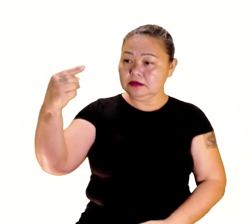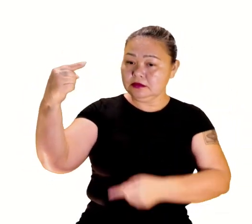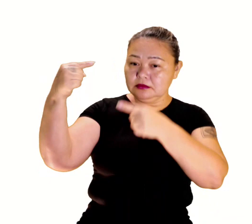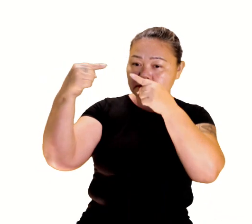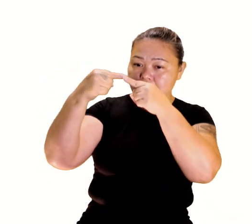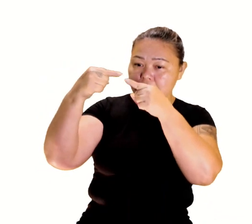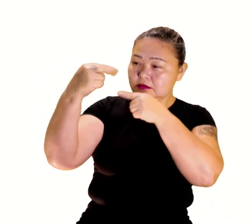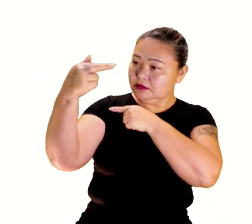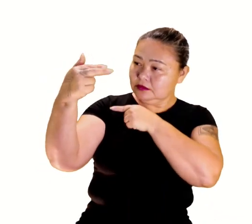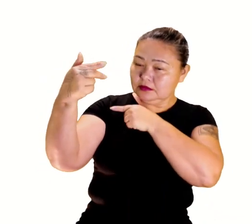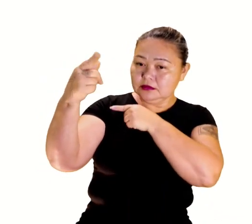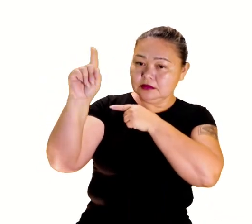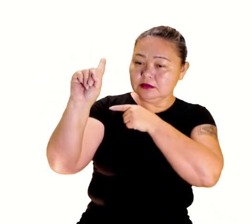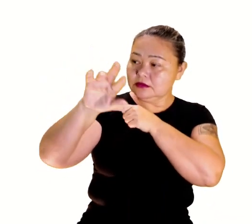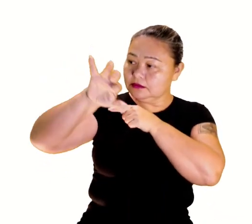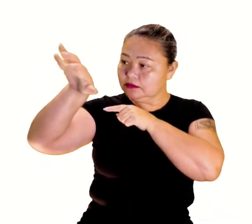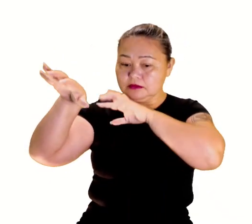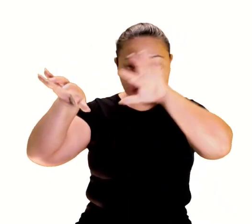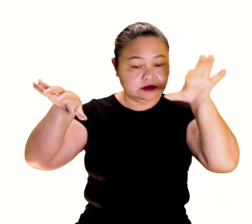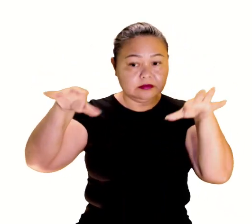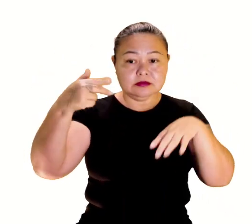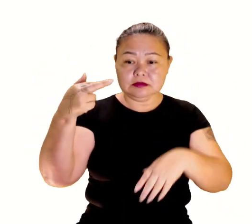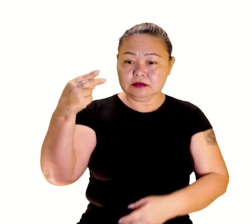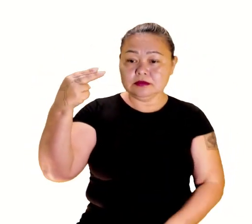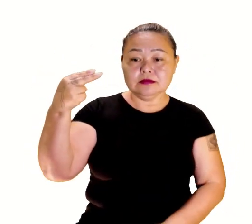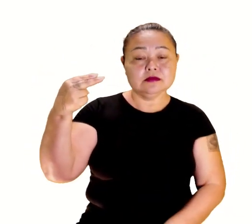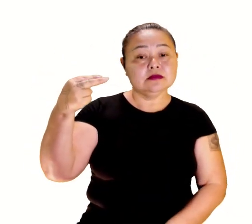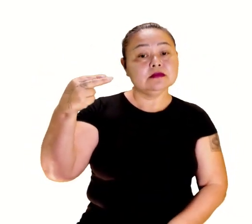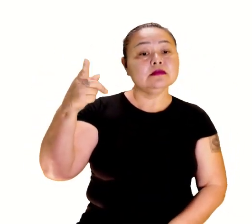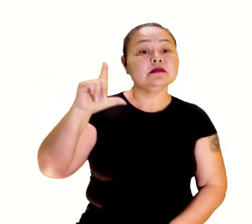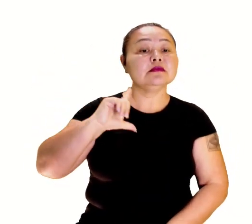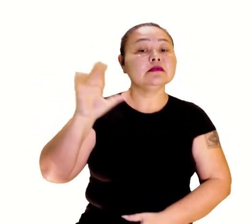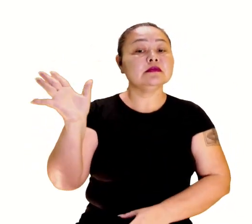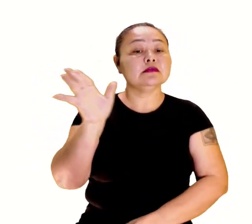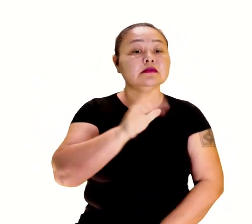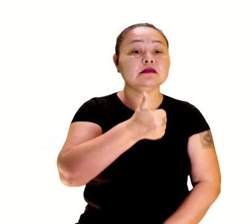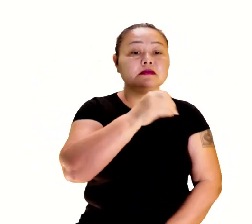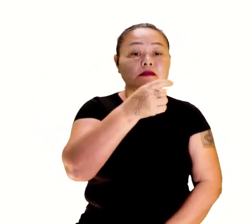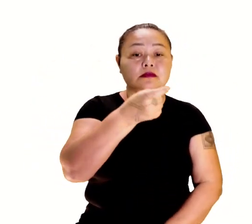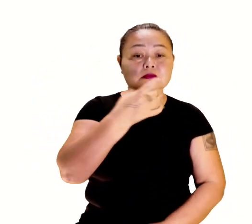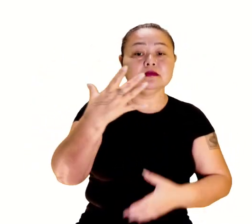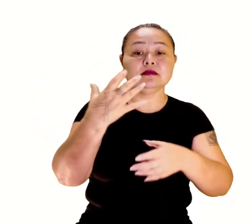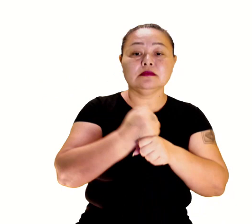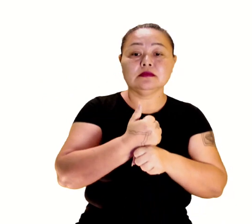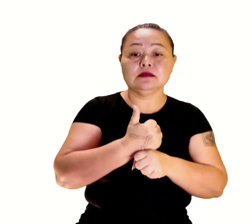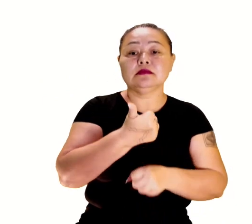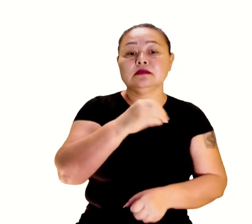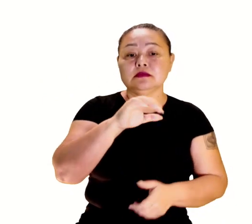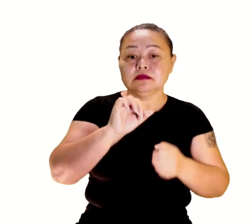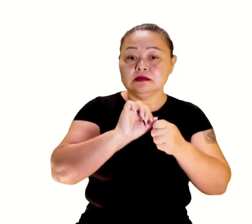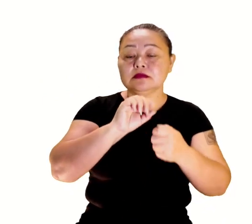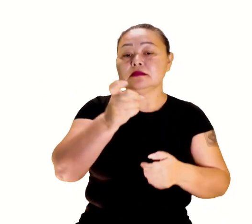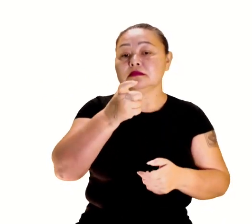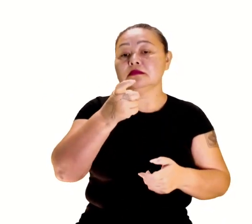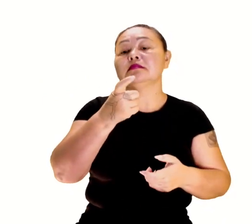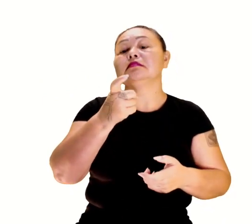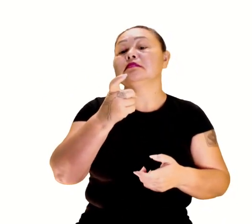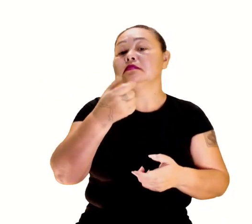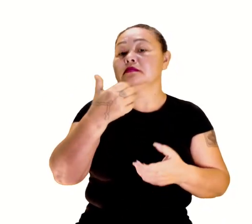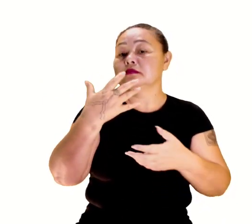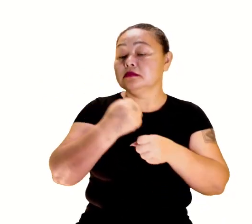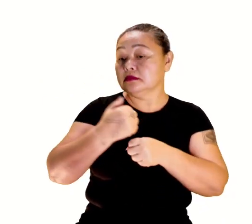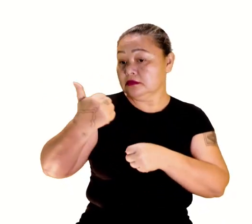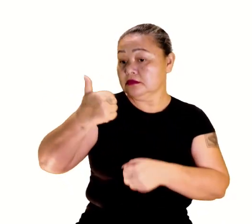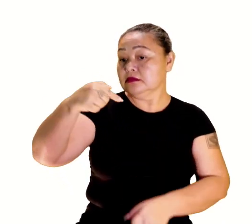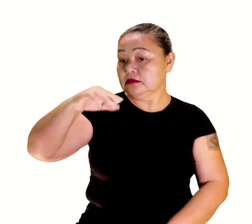ver o que muda de membro e o que não muda, né? Então, o primeiro membro é 10x mais 10, menos 5x mais 10. E o